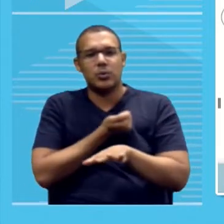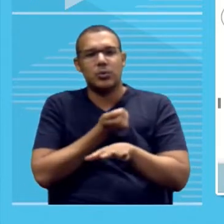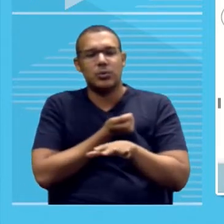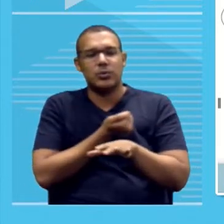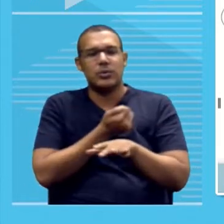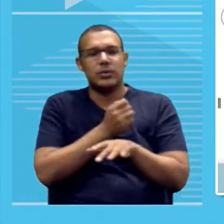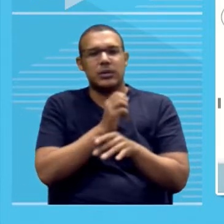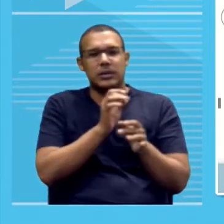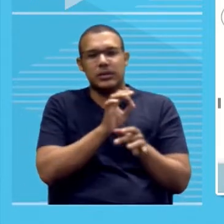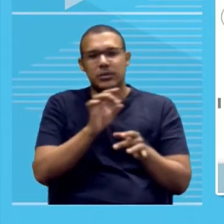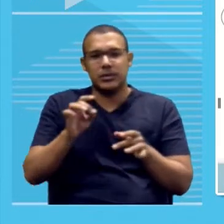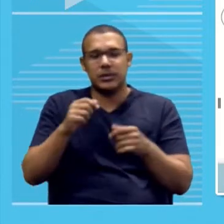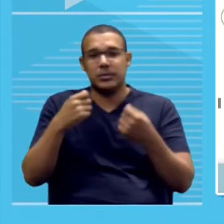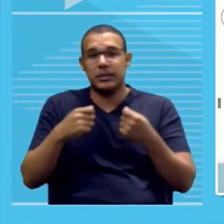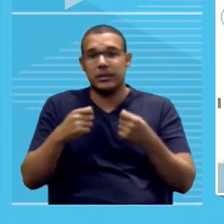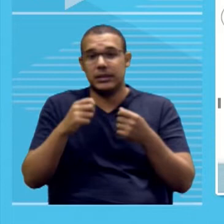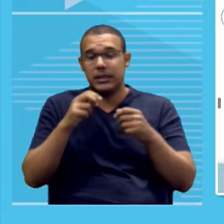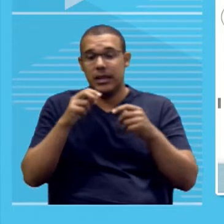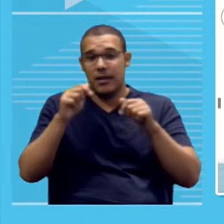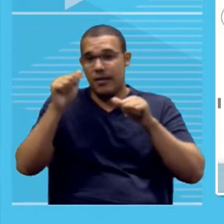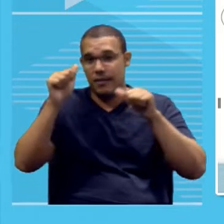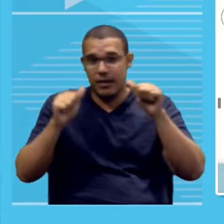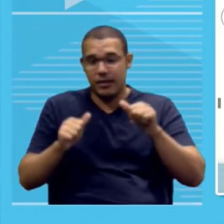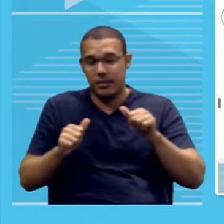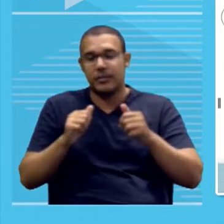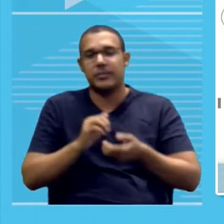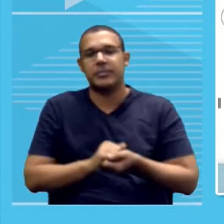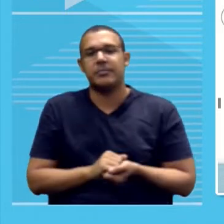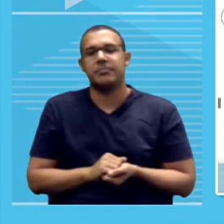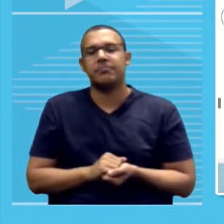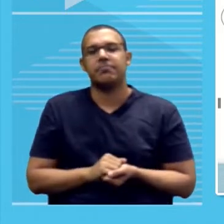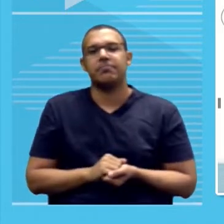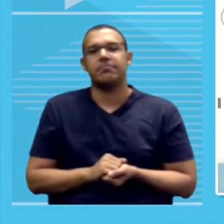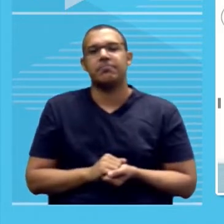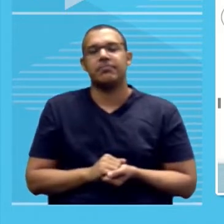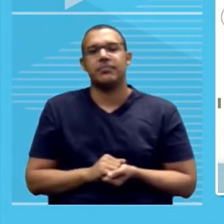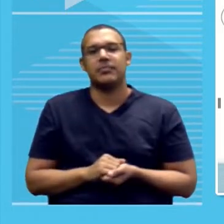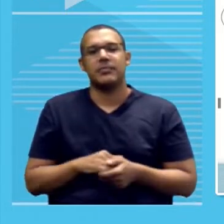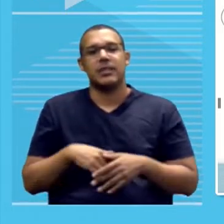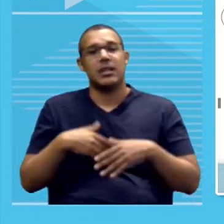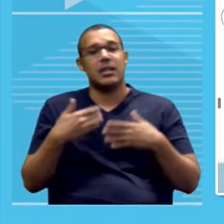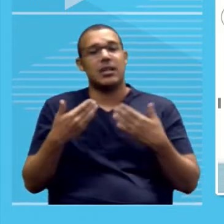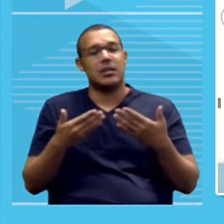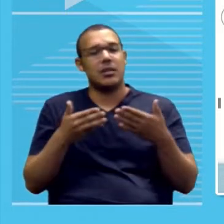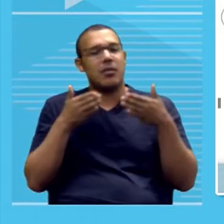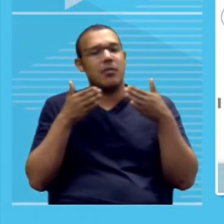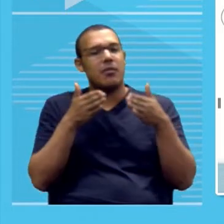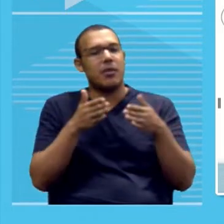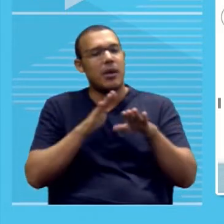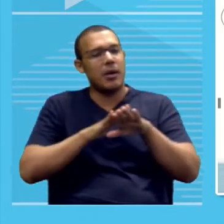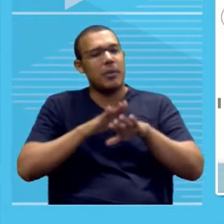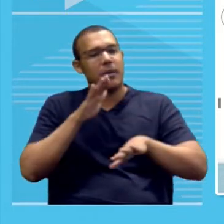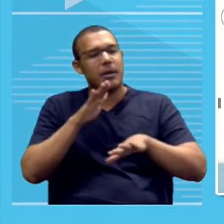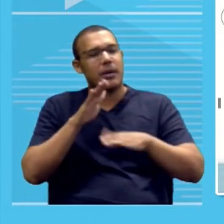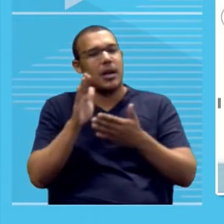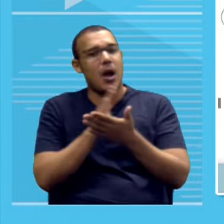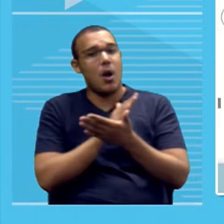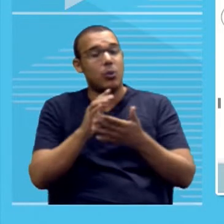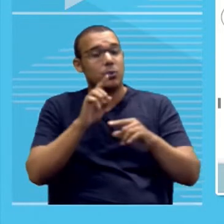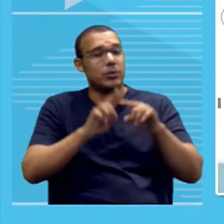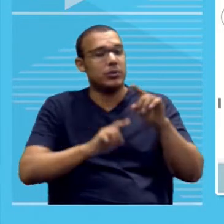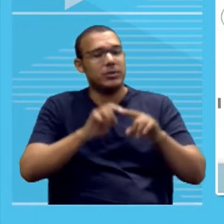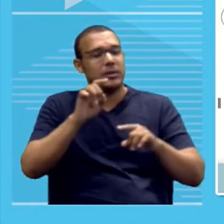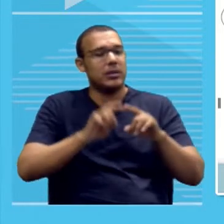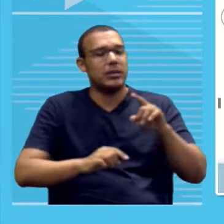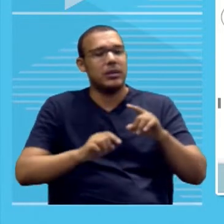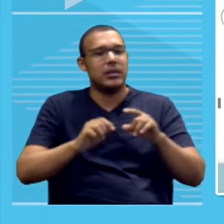componentes que a gente precisa analisar. Como a gente tem uma limitação, a gente vai dar uma atenção mais para alguns aparelhos